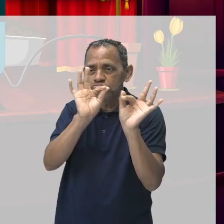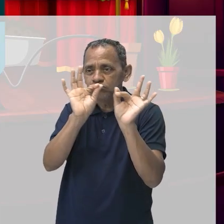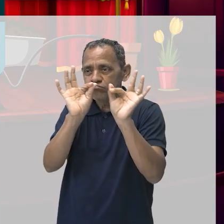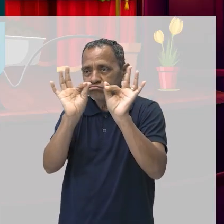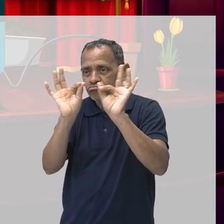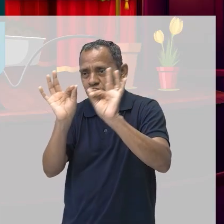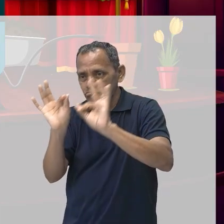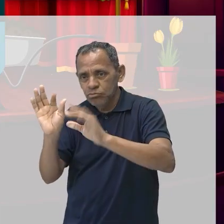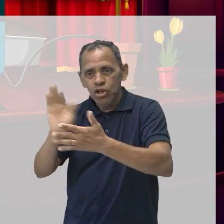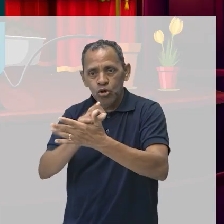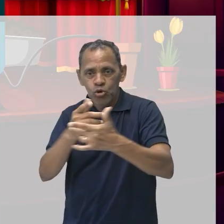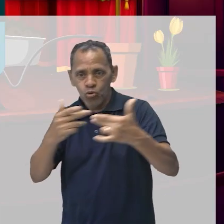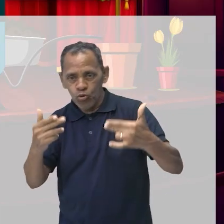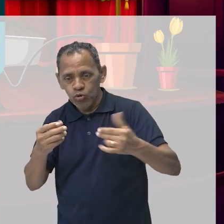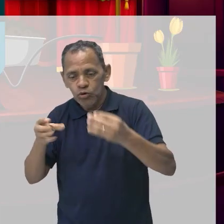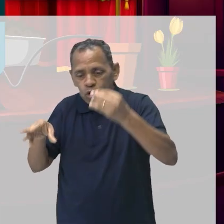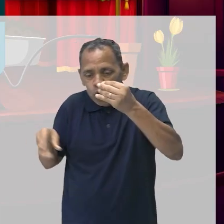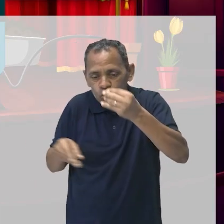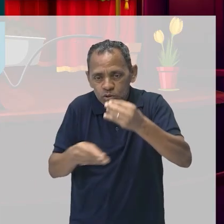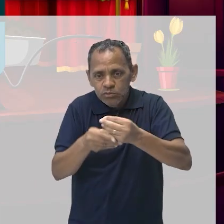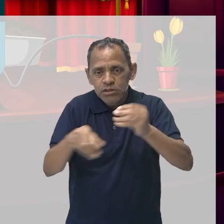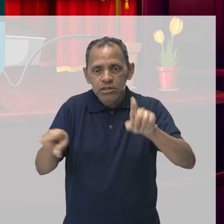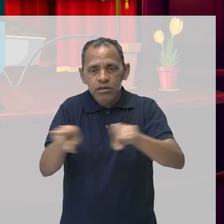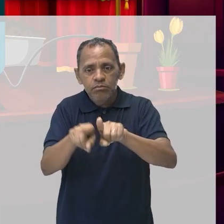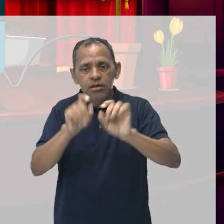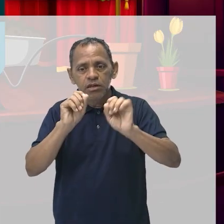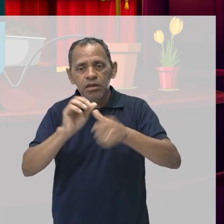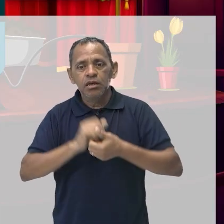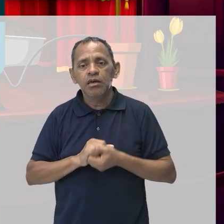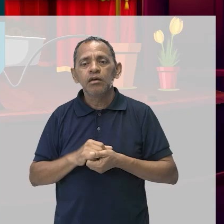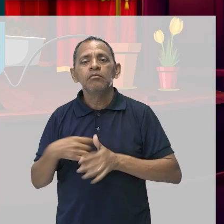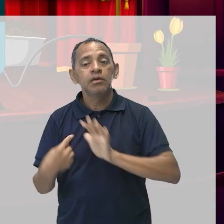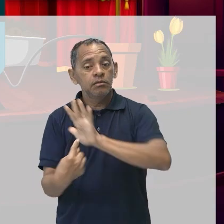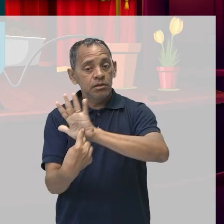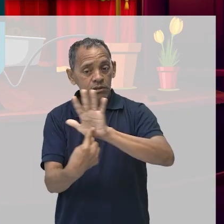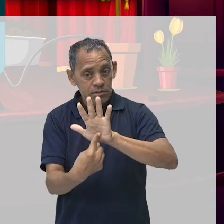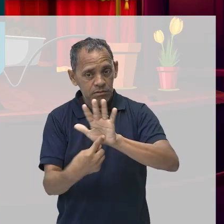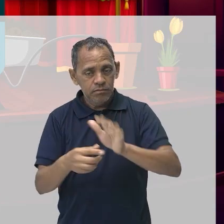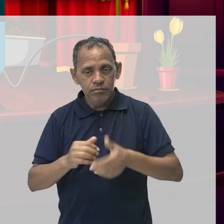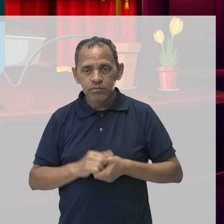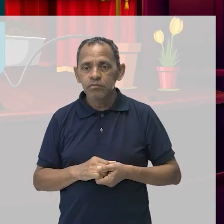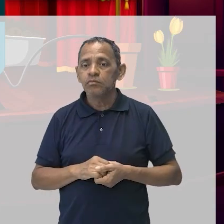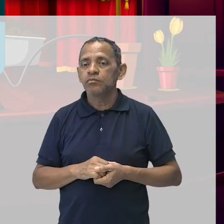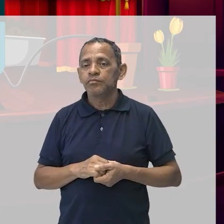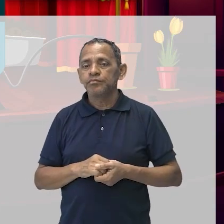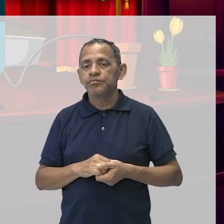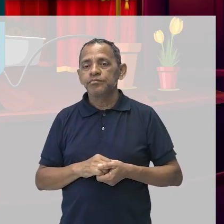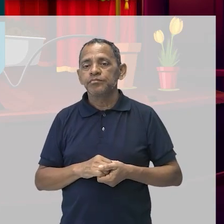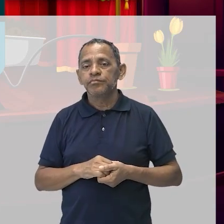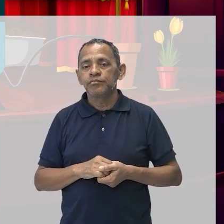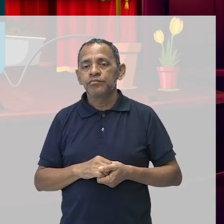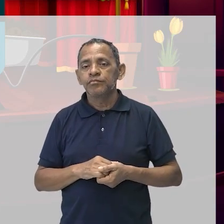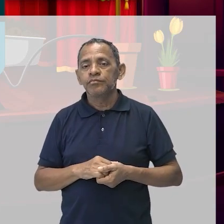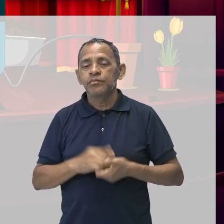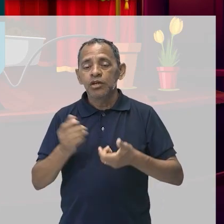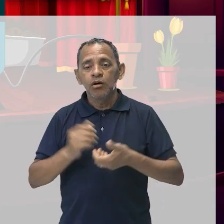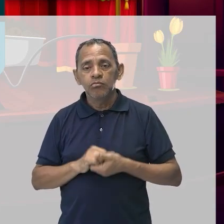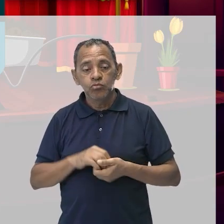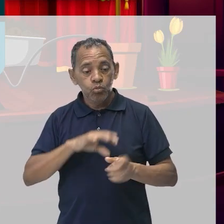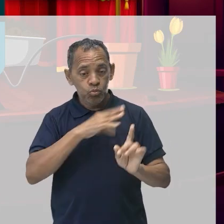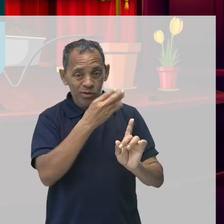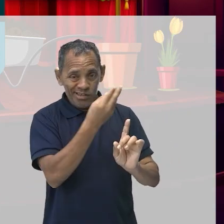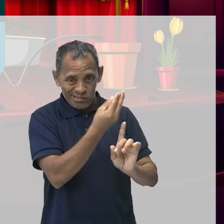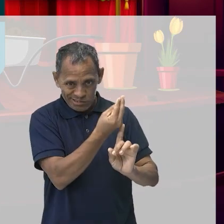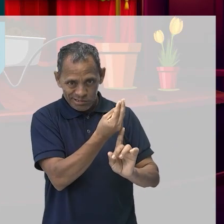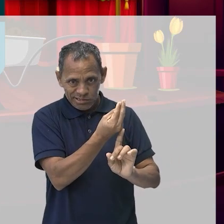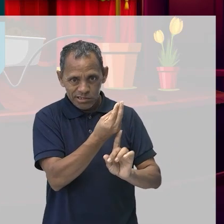vai contribuir para a encenação também. E aí, para o artista, é